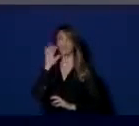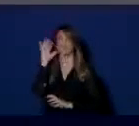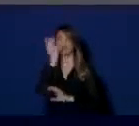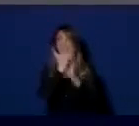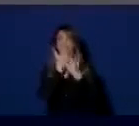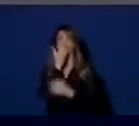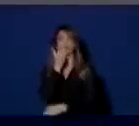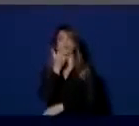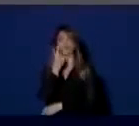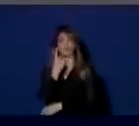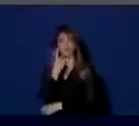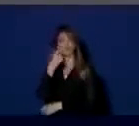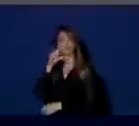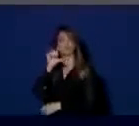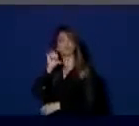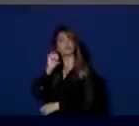Em